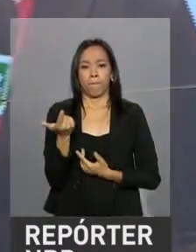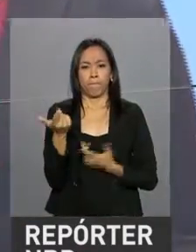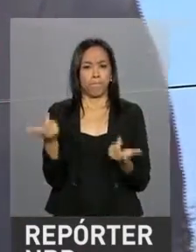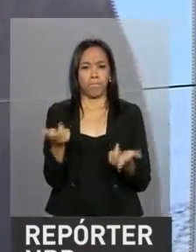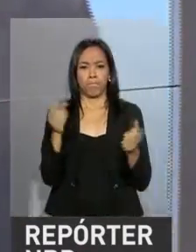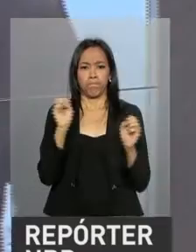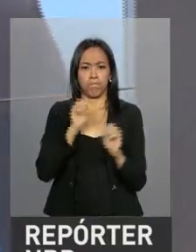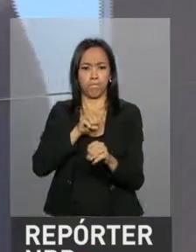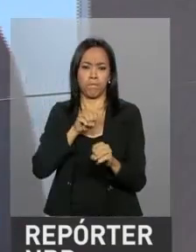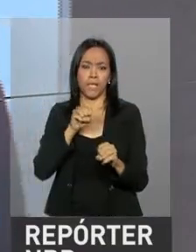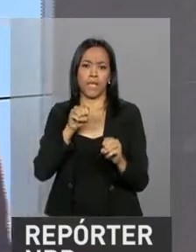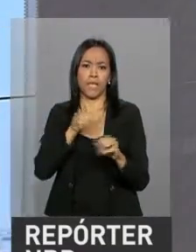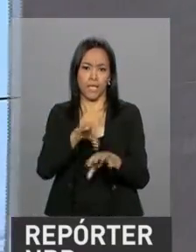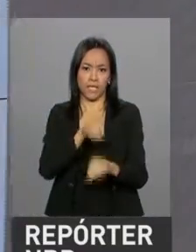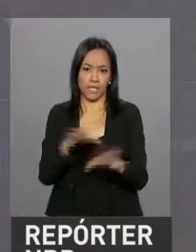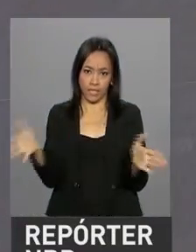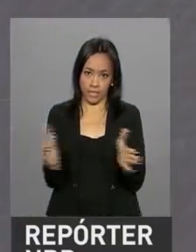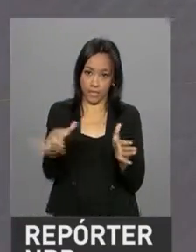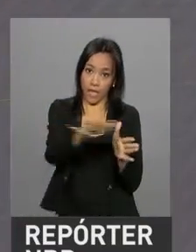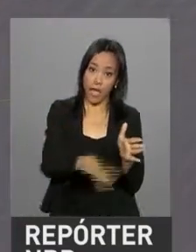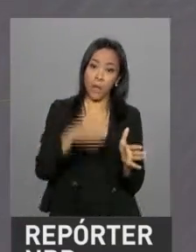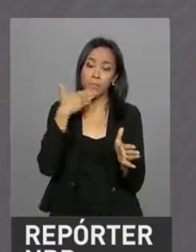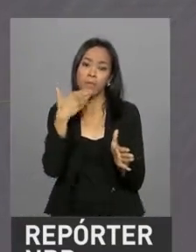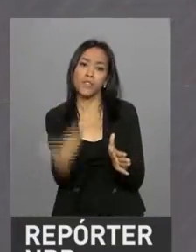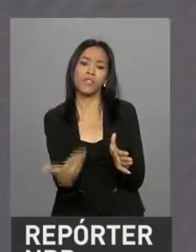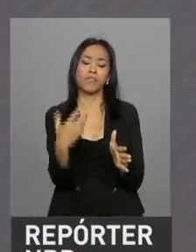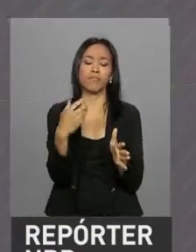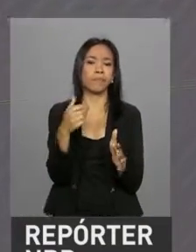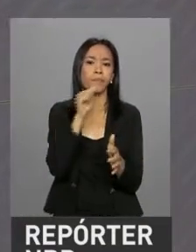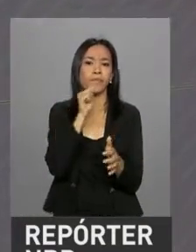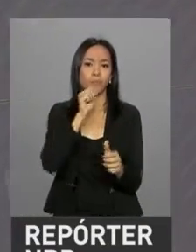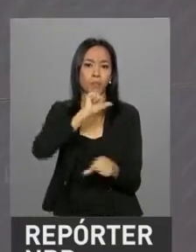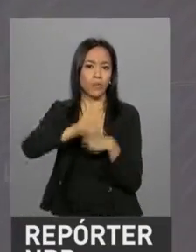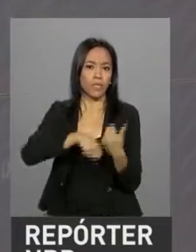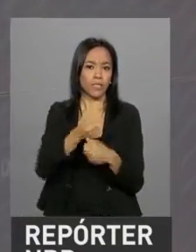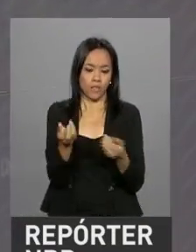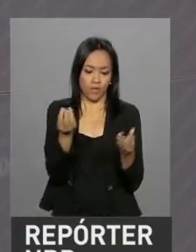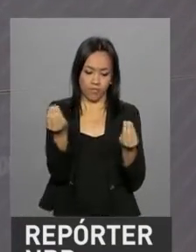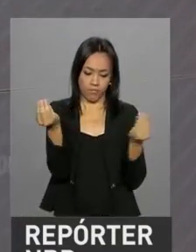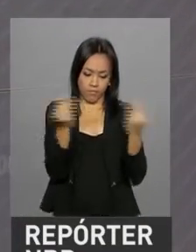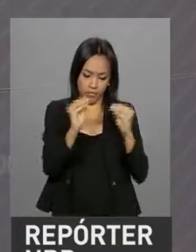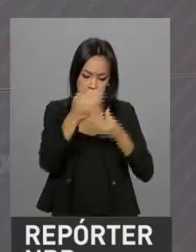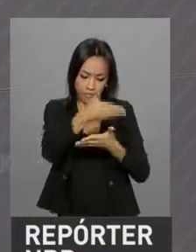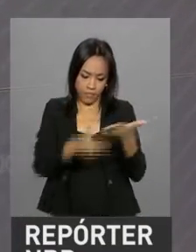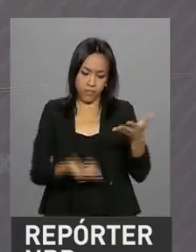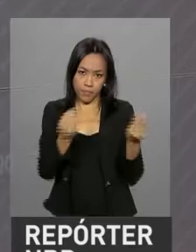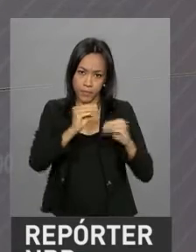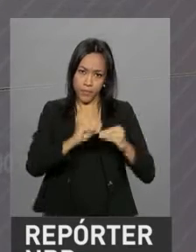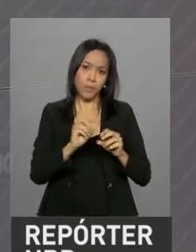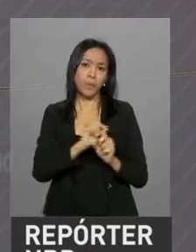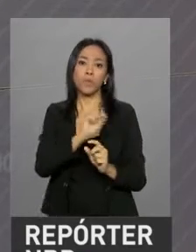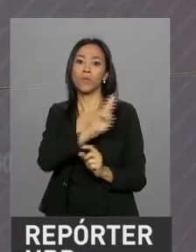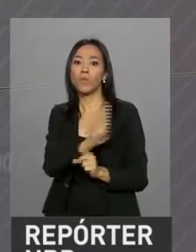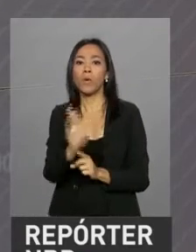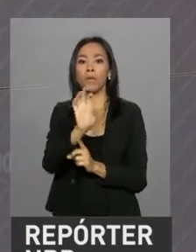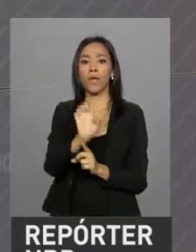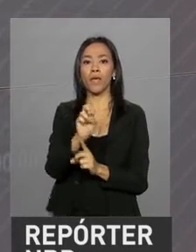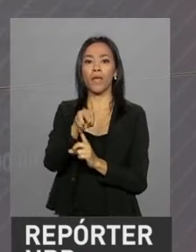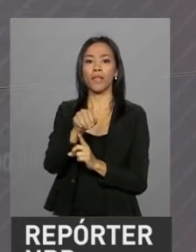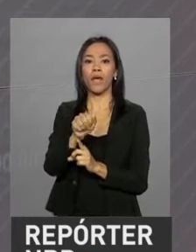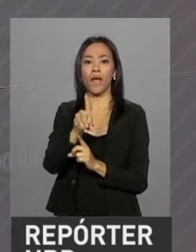confirmar as informações e solicitar possíveis alterações no cadastro do enade que é o exame nacional de desempenho dos estudantes